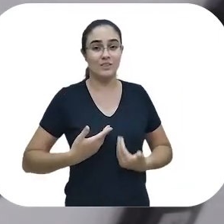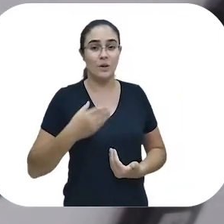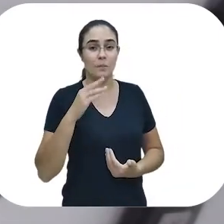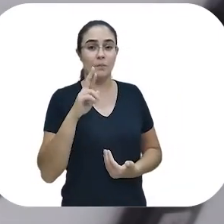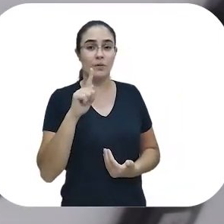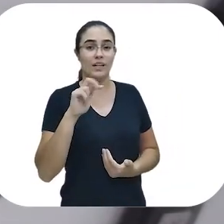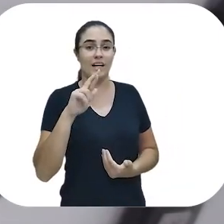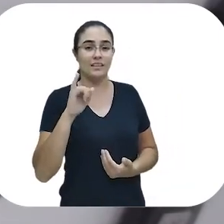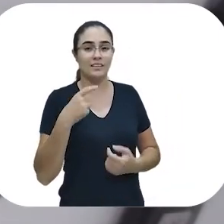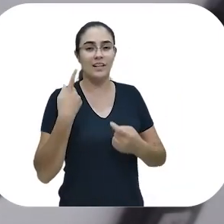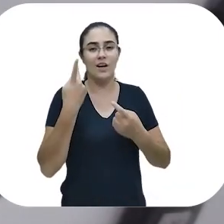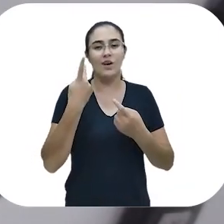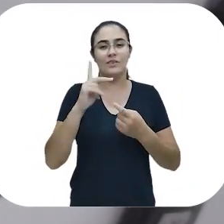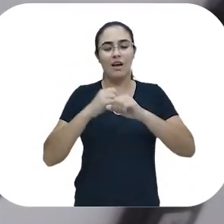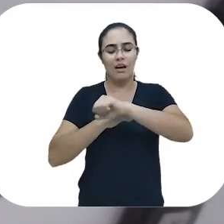sou